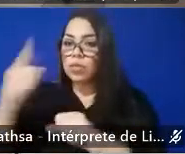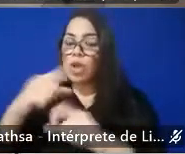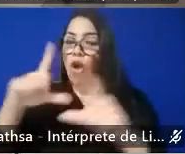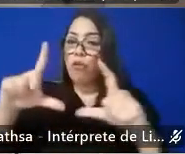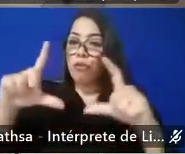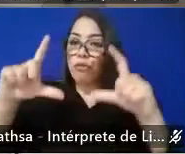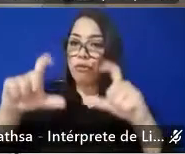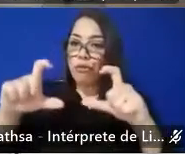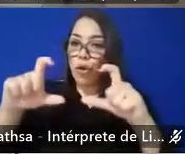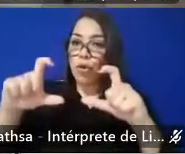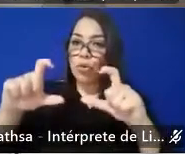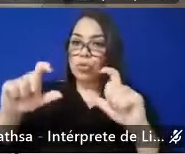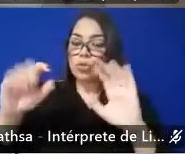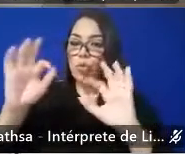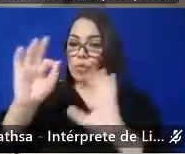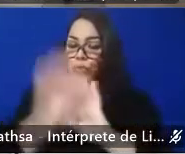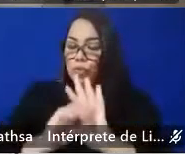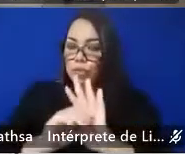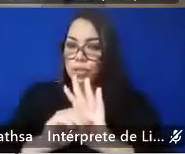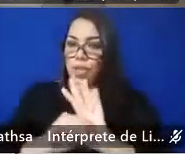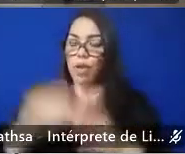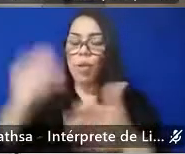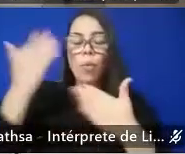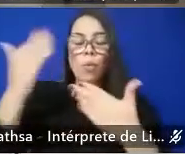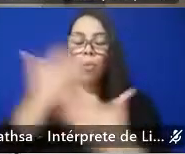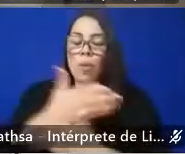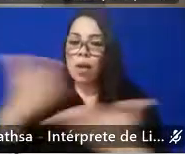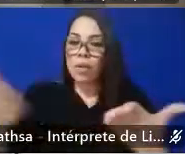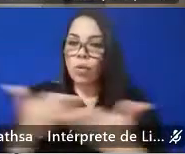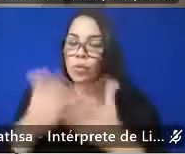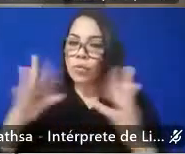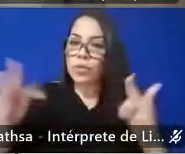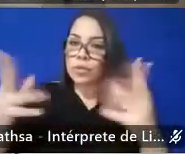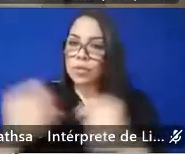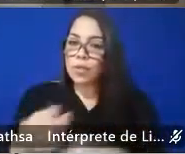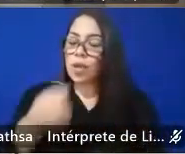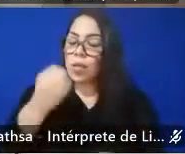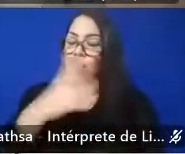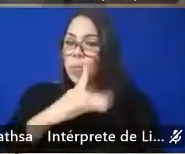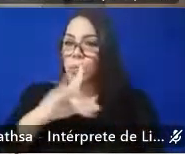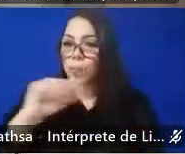Muito obrigado a todos e a todas e tenha um bom dia